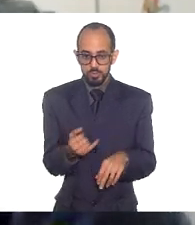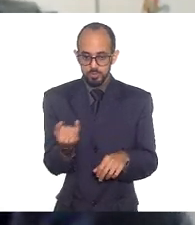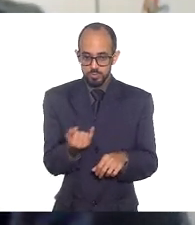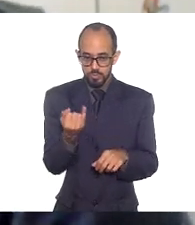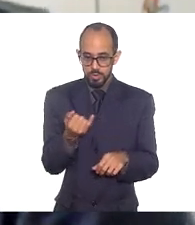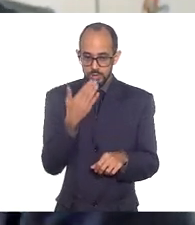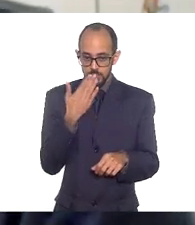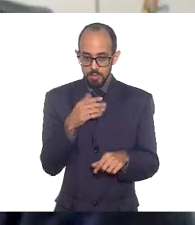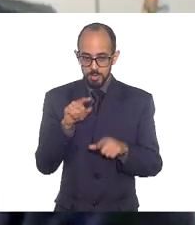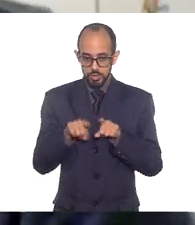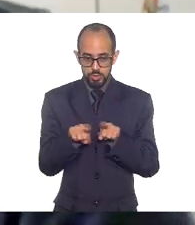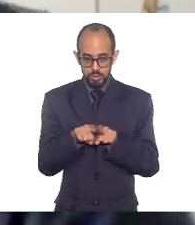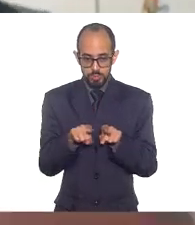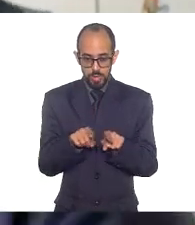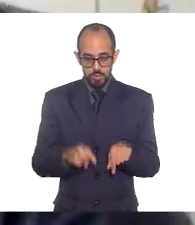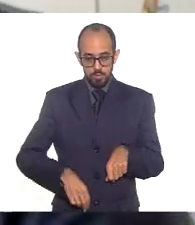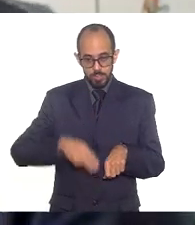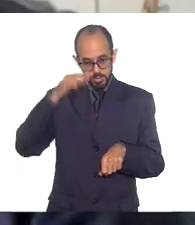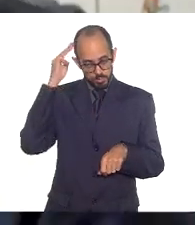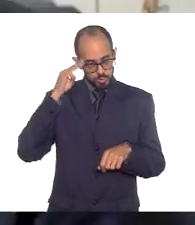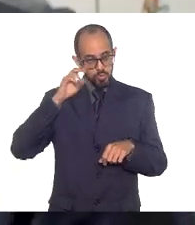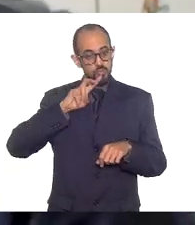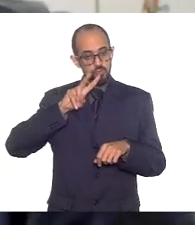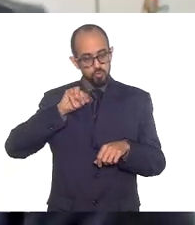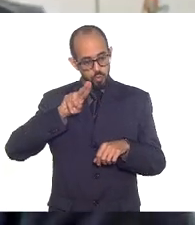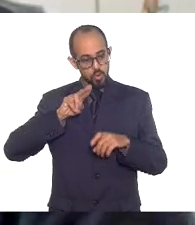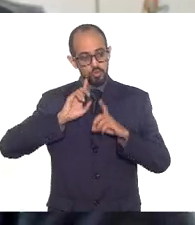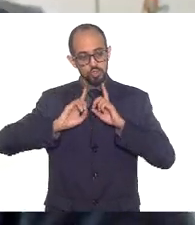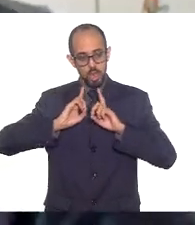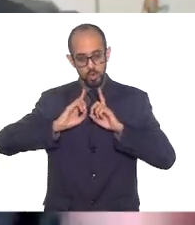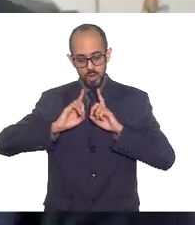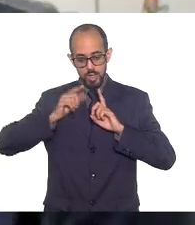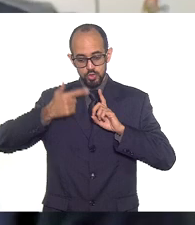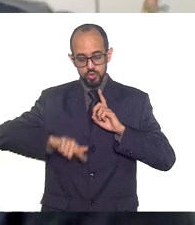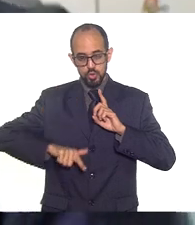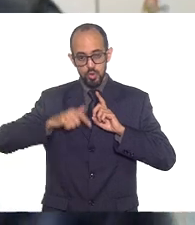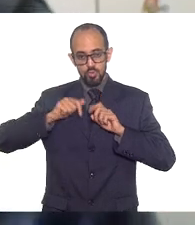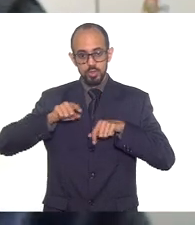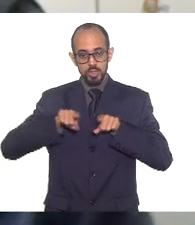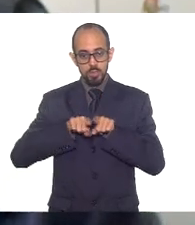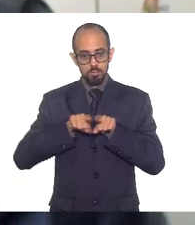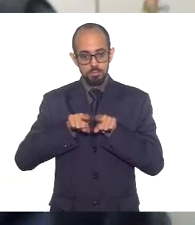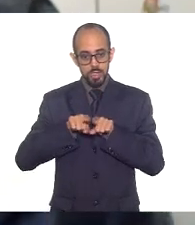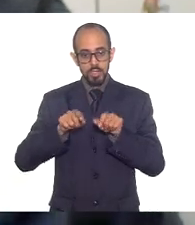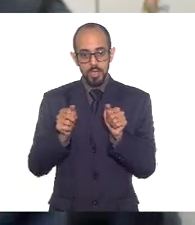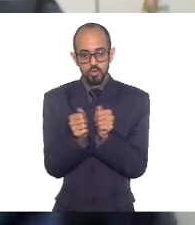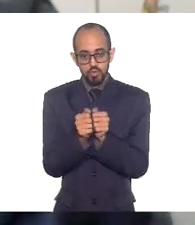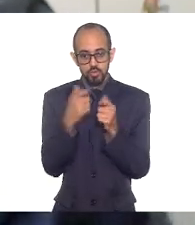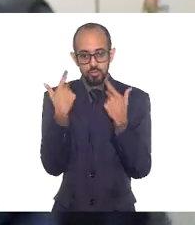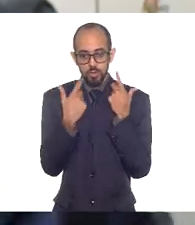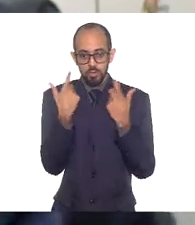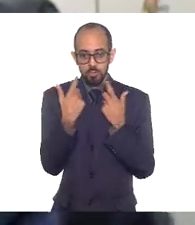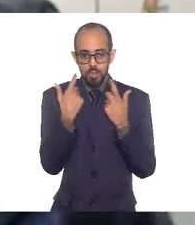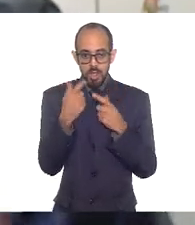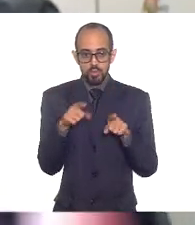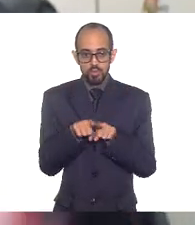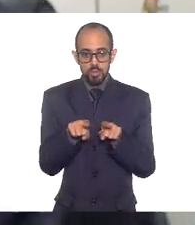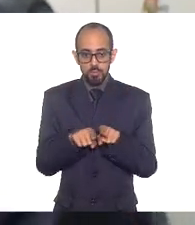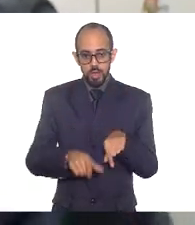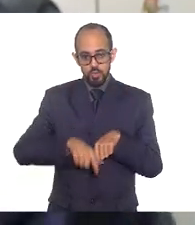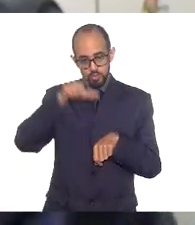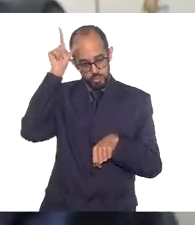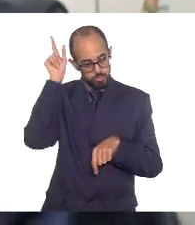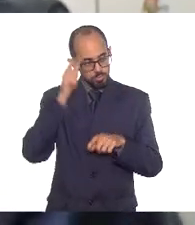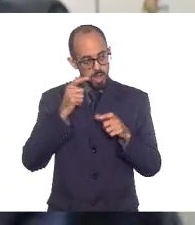vou continuar dialogando com o deputado nas paixão que foi autor já de iniciativa nesse sentido que também está preocupado com essa questão com o deputado dos